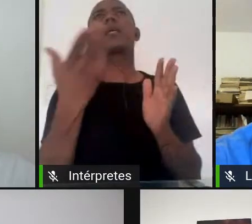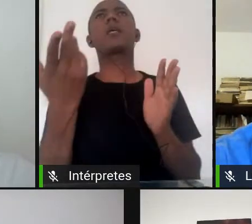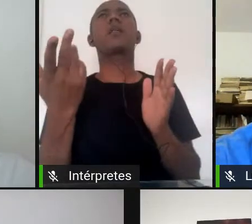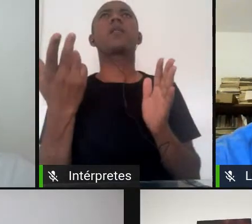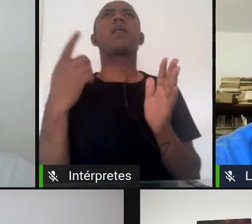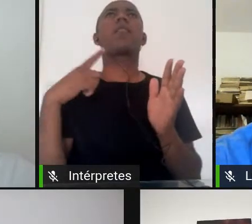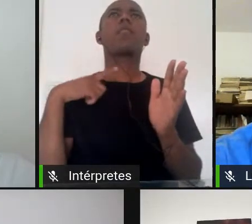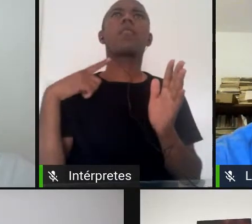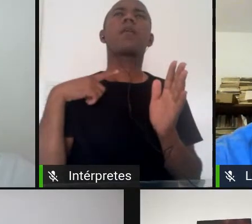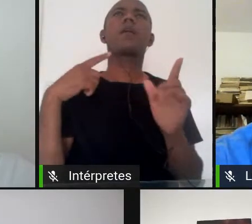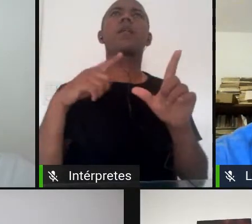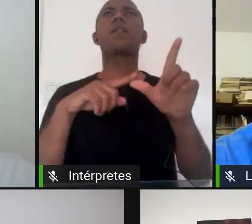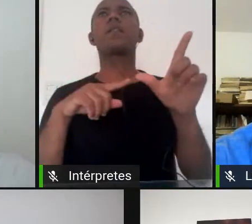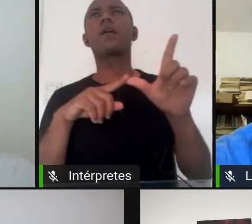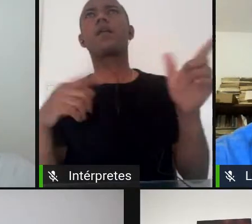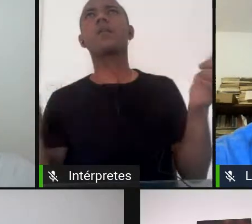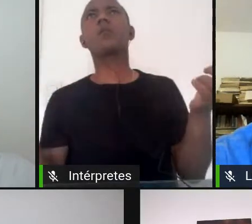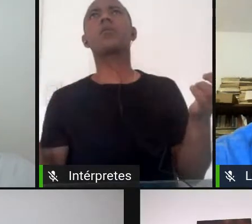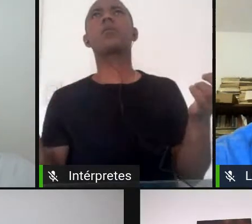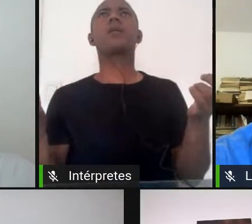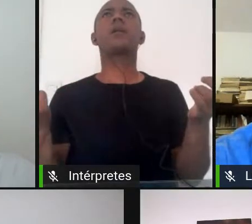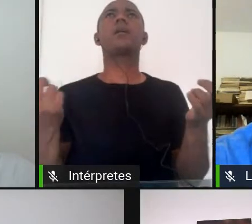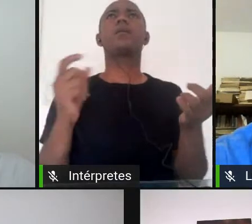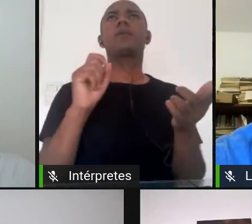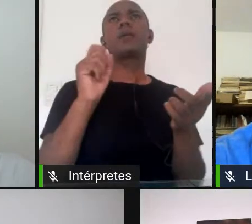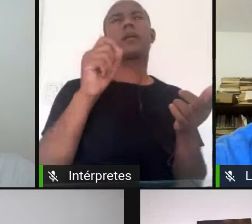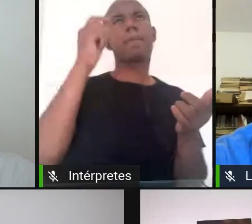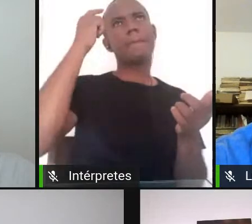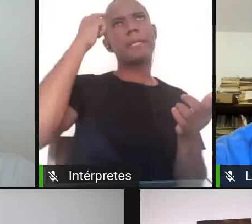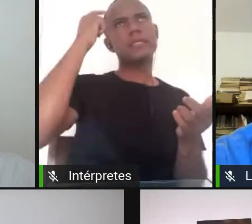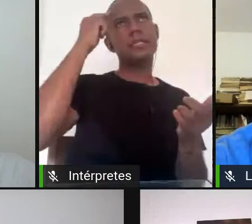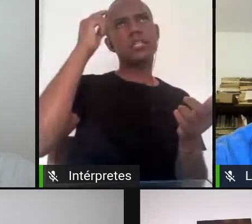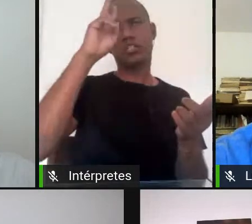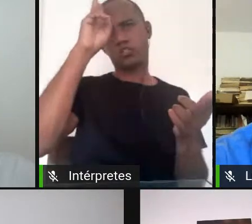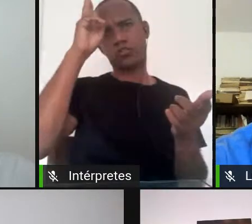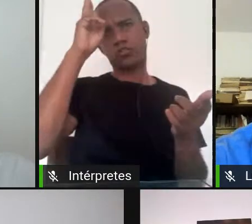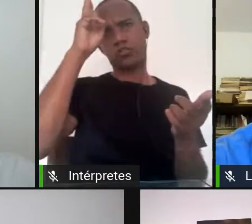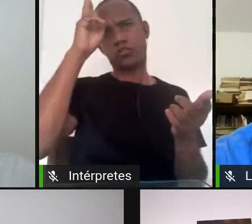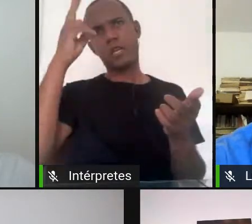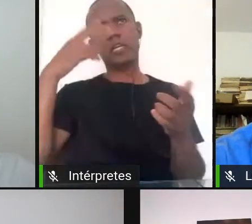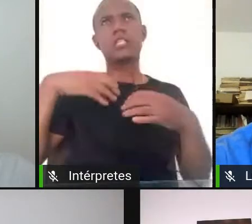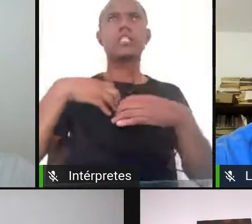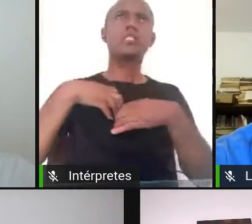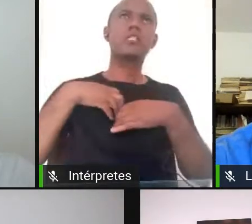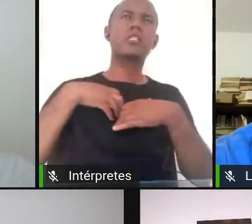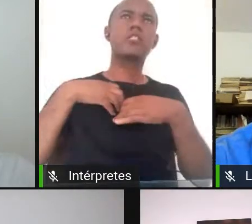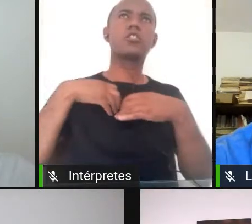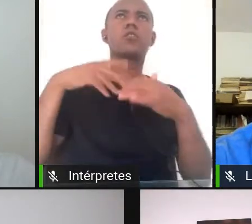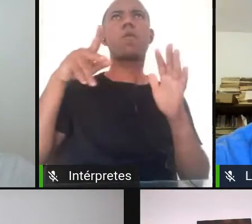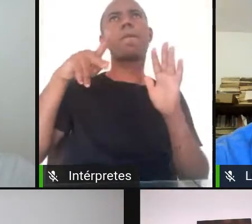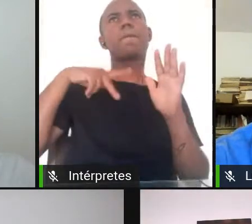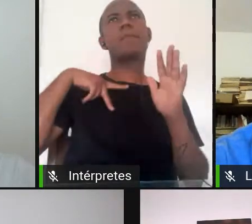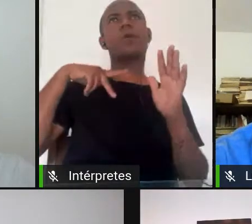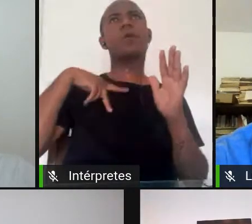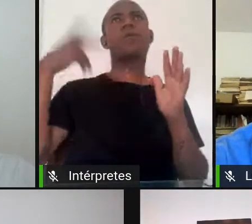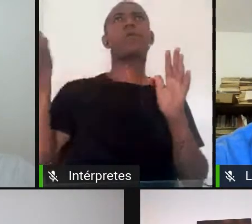pensei simplesmente em escrever uma história que fizesse sentido para mim e para aquele público para quem eu queria escrever naquele